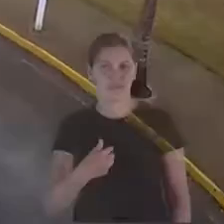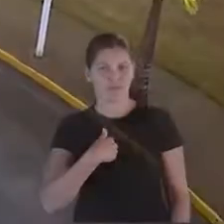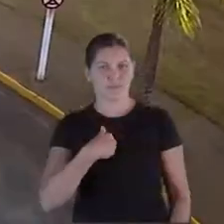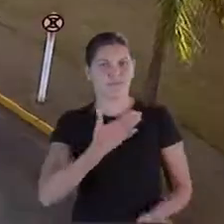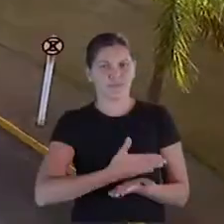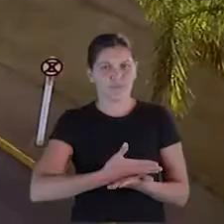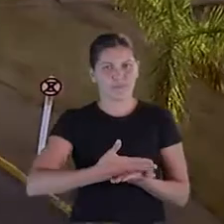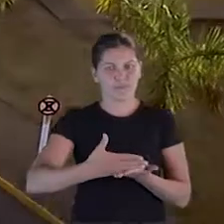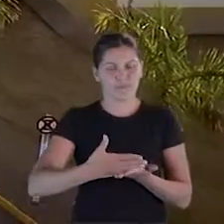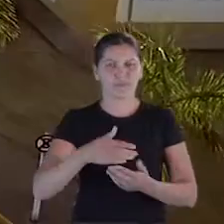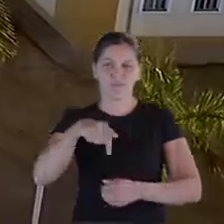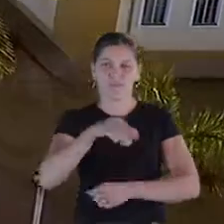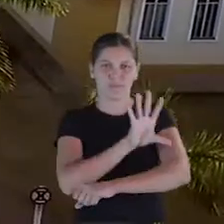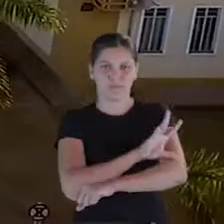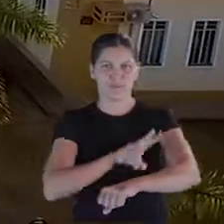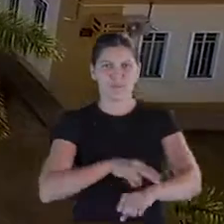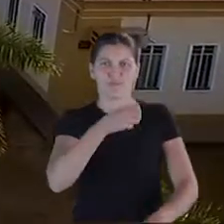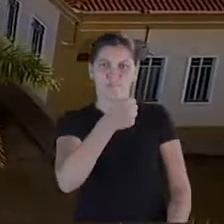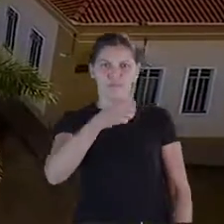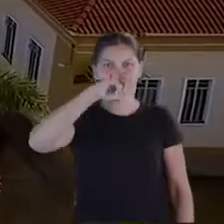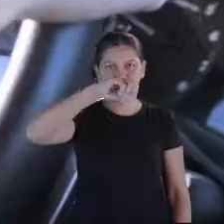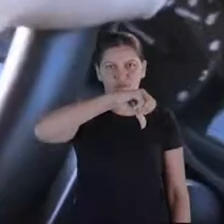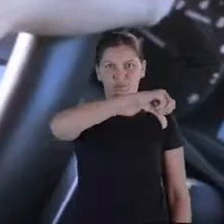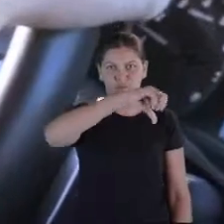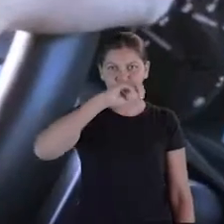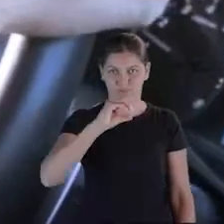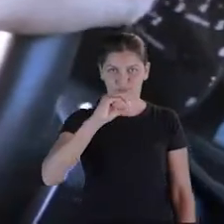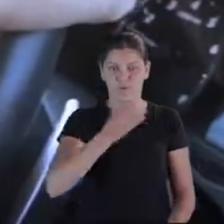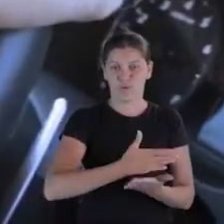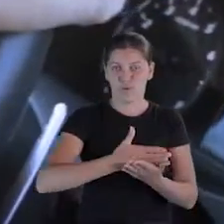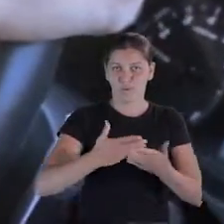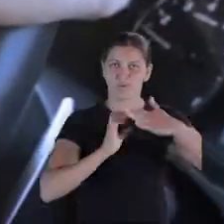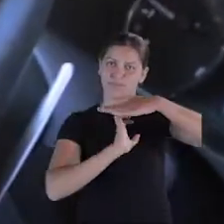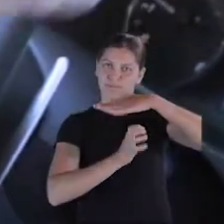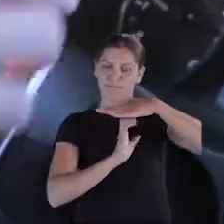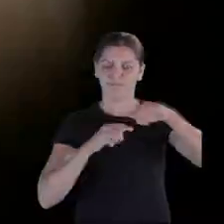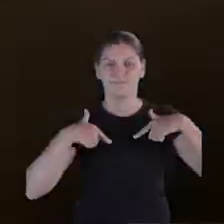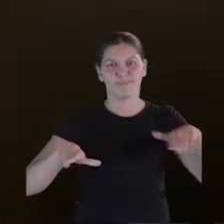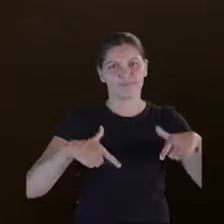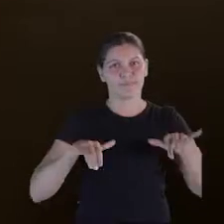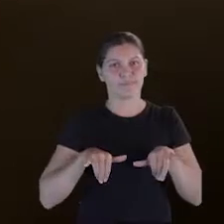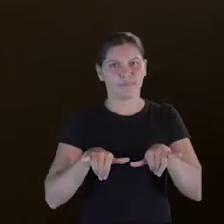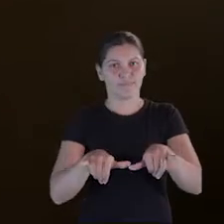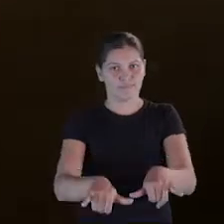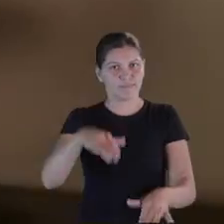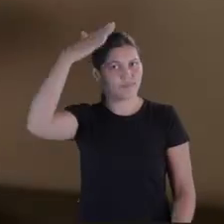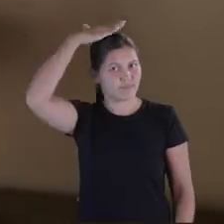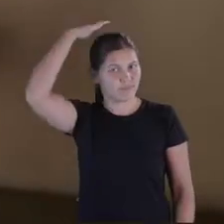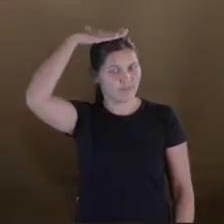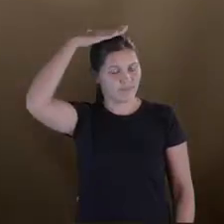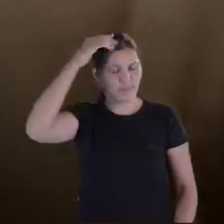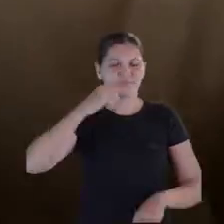Eu iniciei em Campo Verde em 1990, na administração do supermercado paranaense. Aos poucos fui